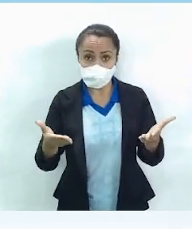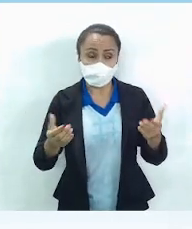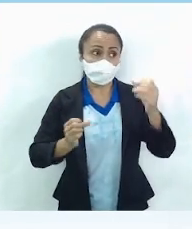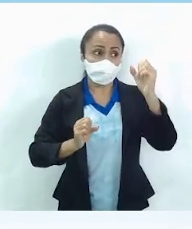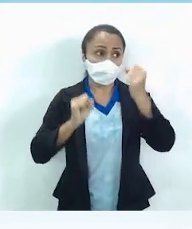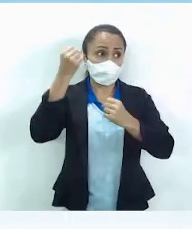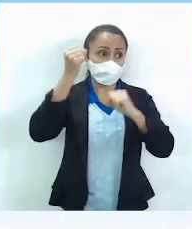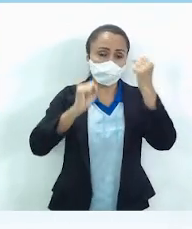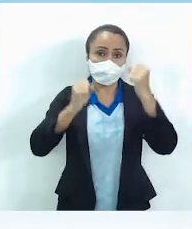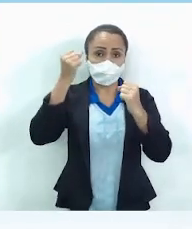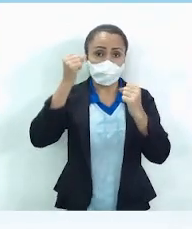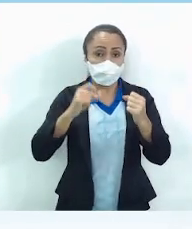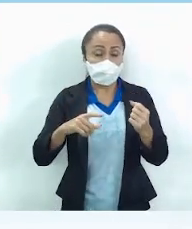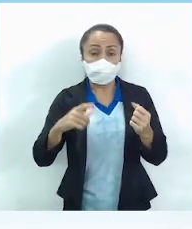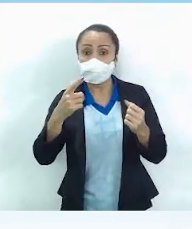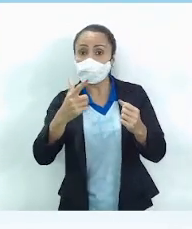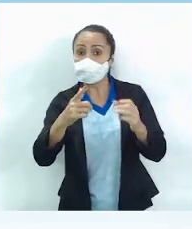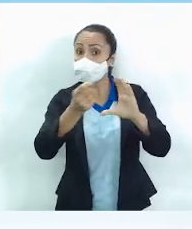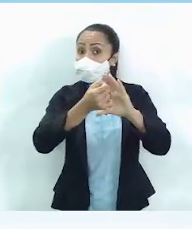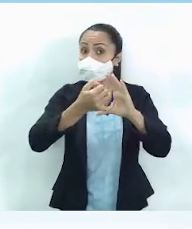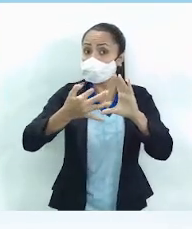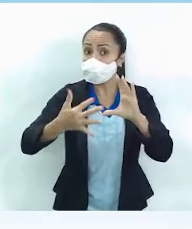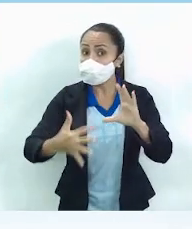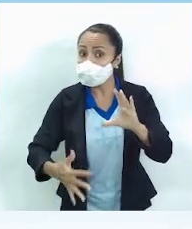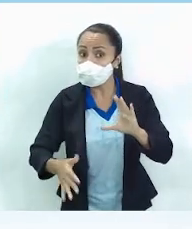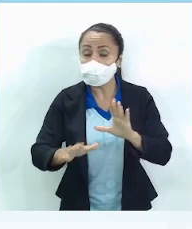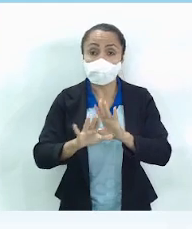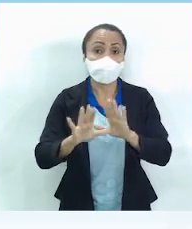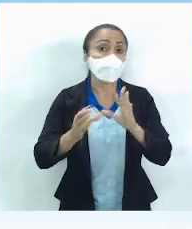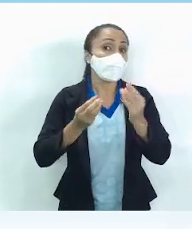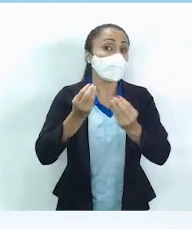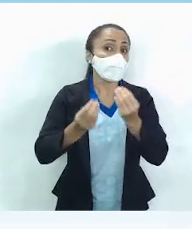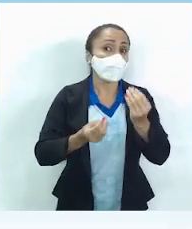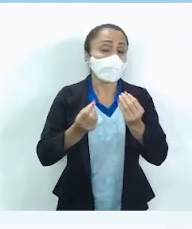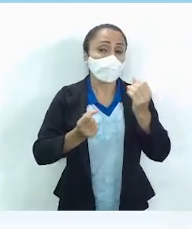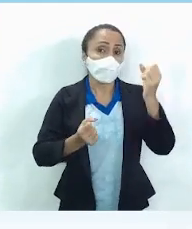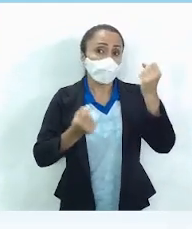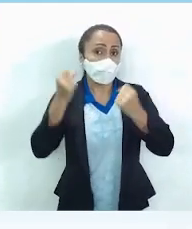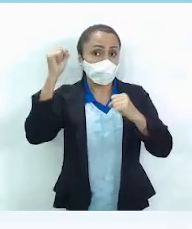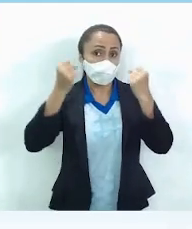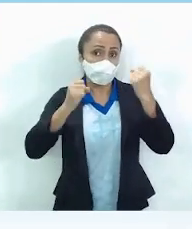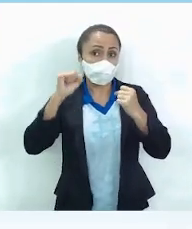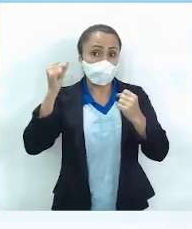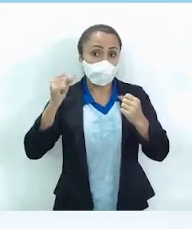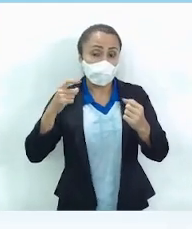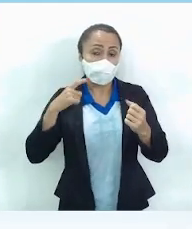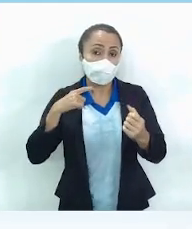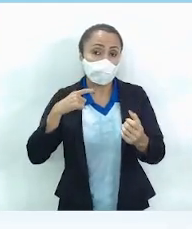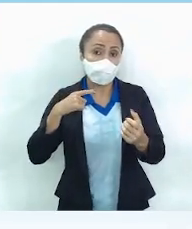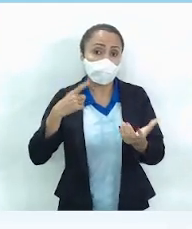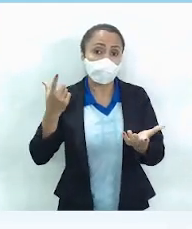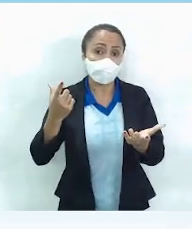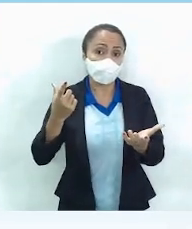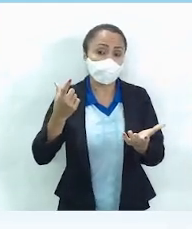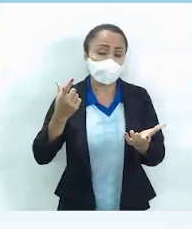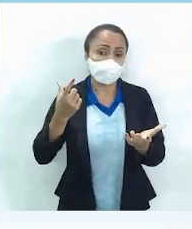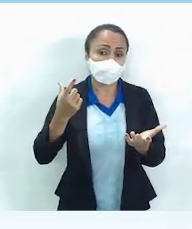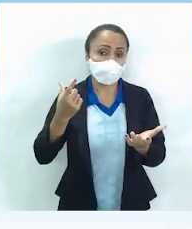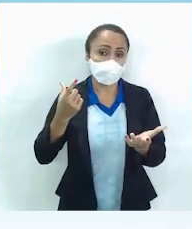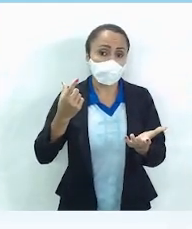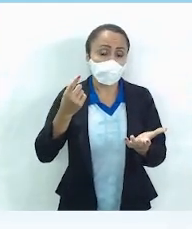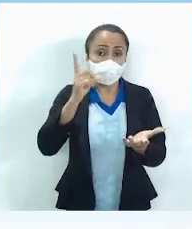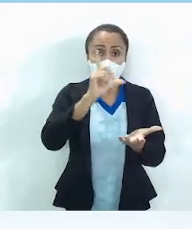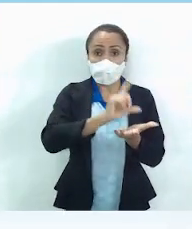indústria, ela não se caracteriza mais como uma indústria que produz um artigo físico,